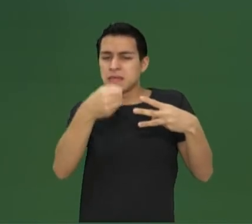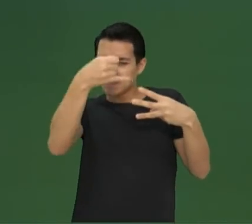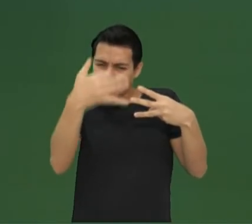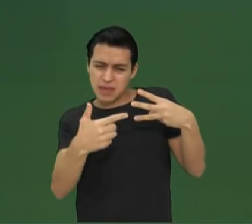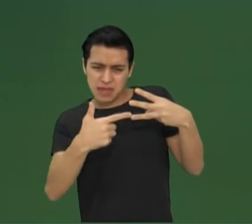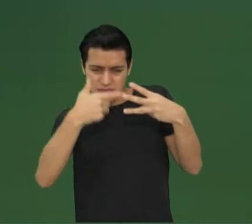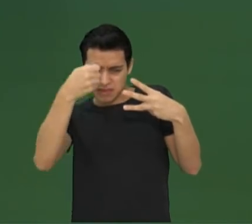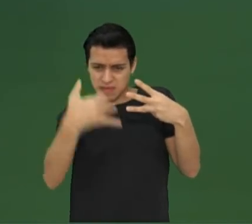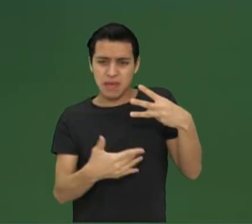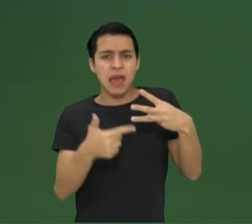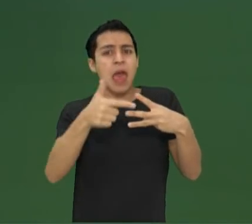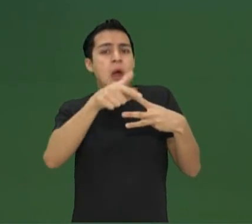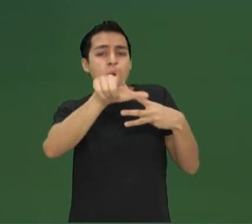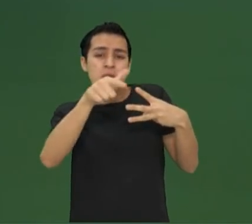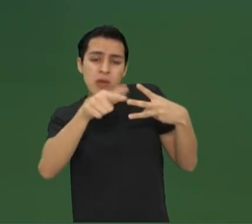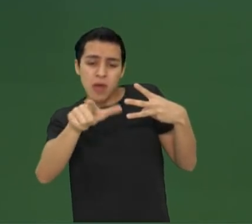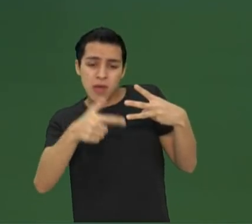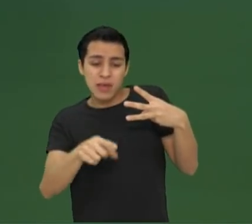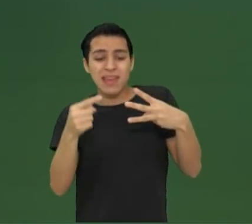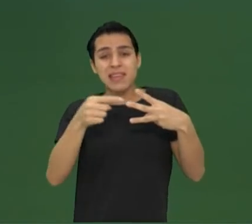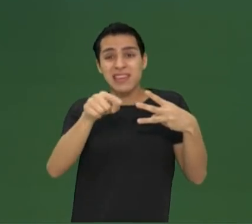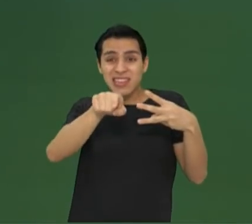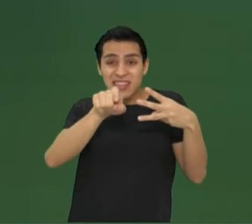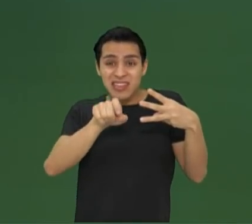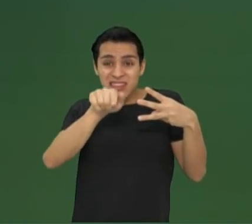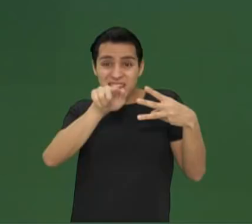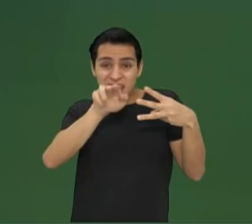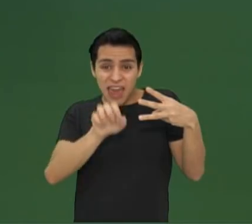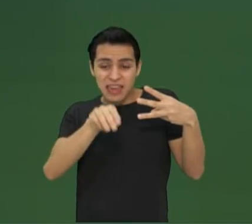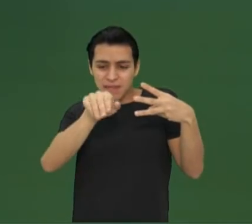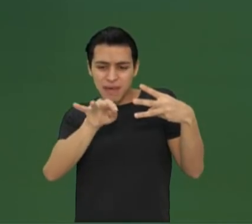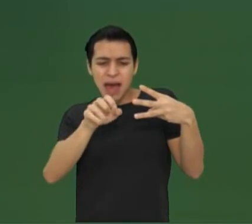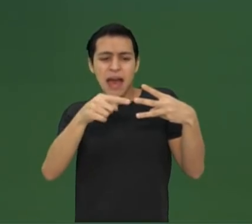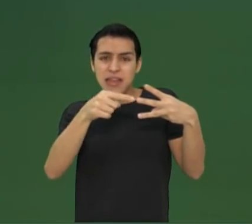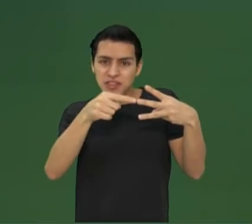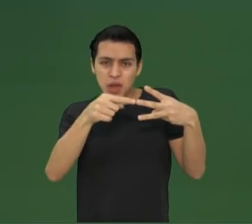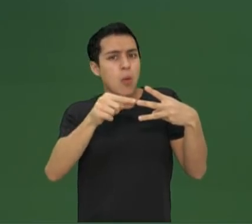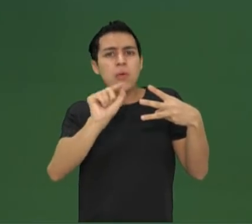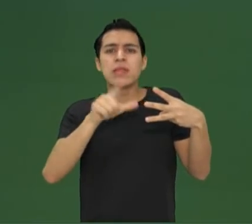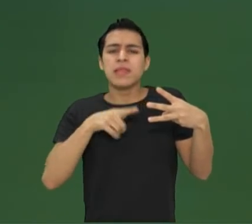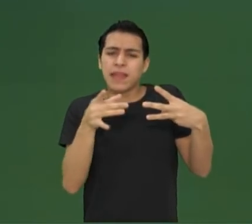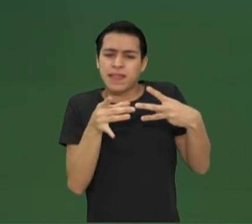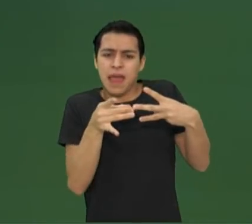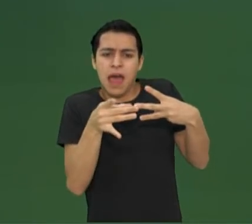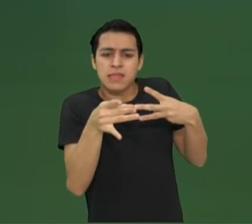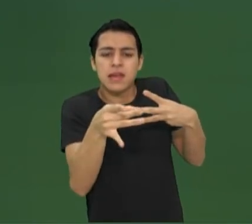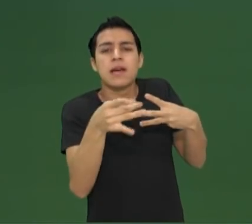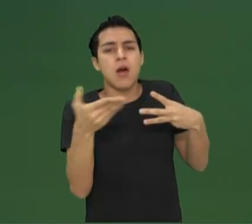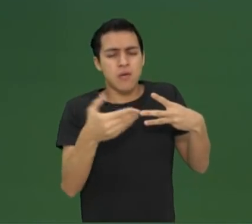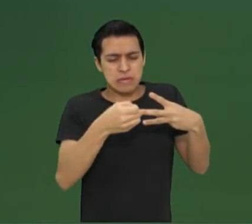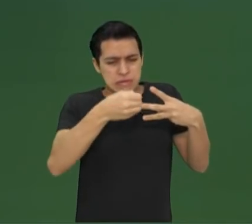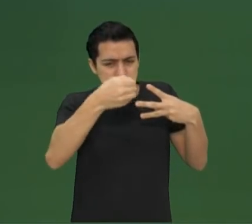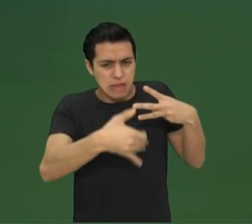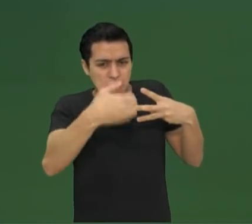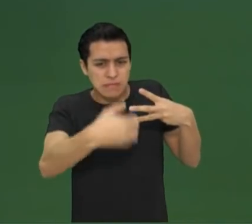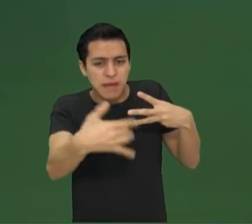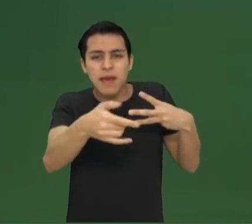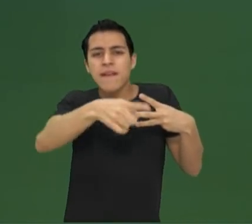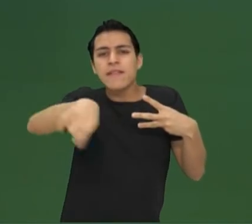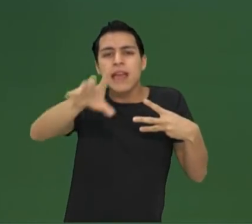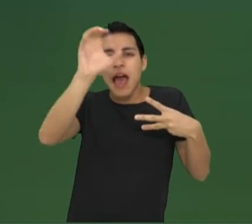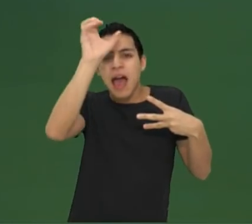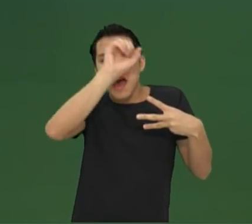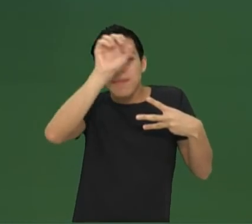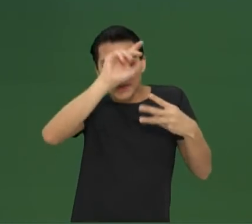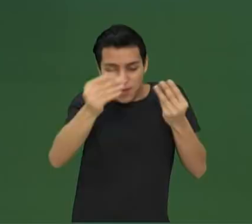outra coisa, e dentro do checkmate existem os tipos de checkmate. Então, são vários tipos que a gente vai dar uma conversadinha, a gente vai ver